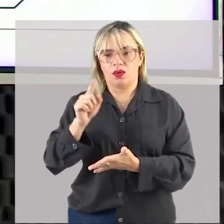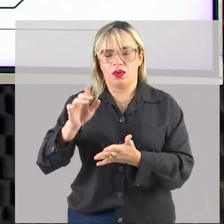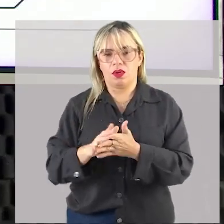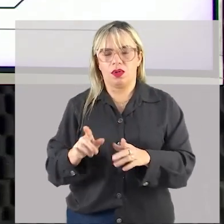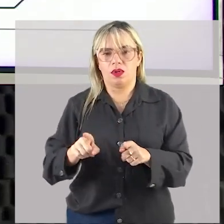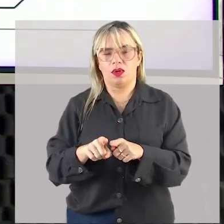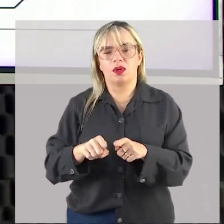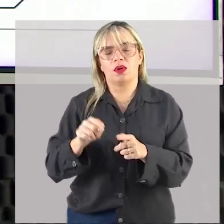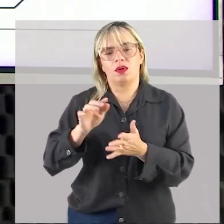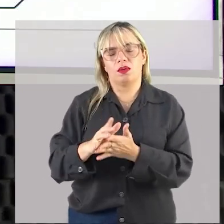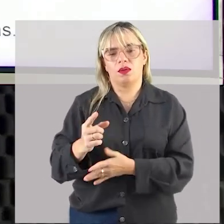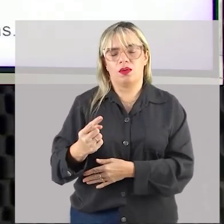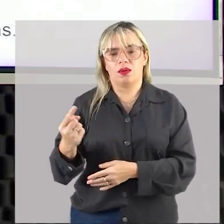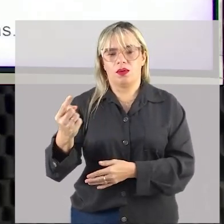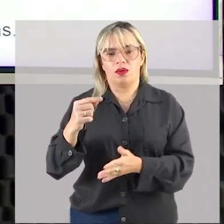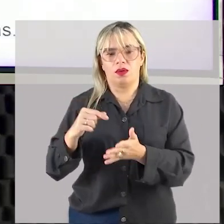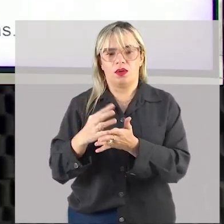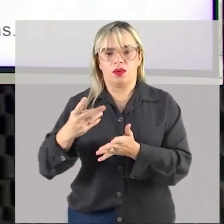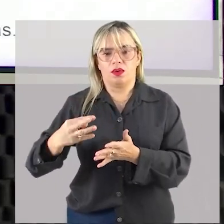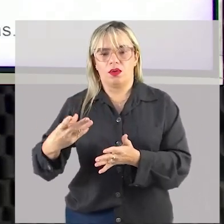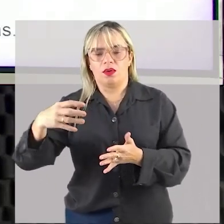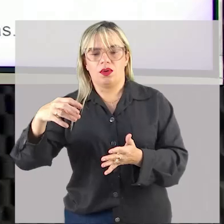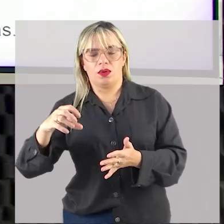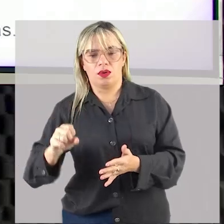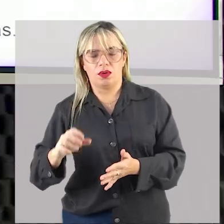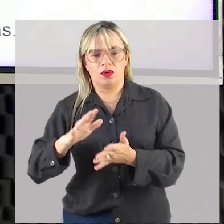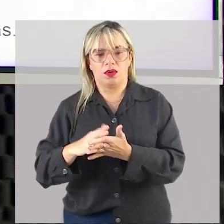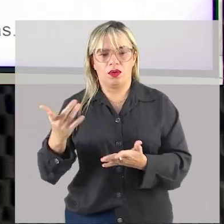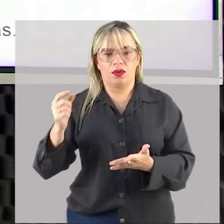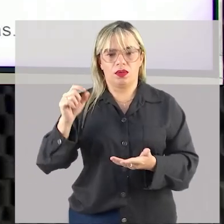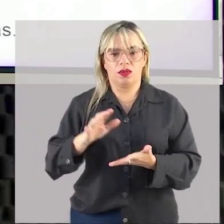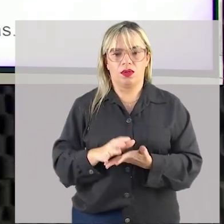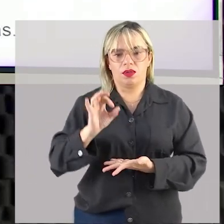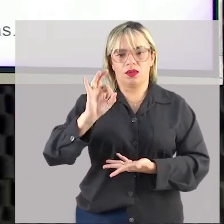Então esse aqui é o gráfico para a substância.